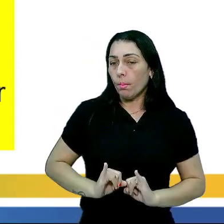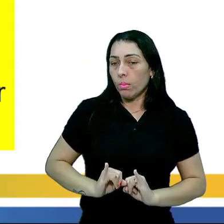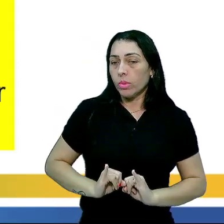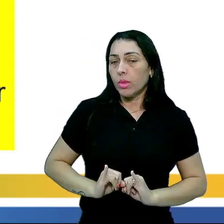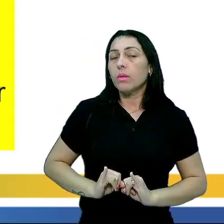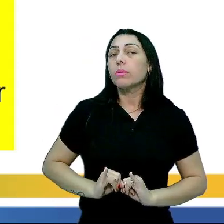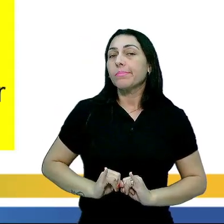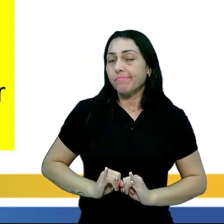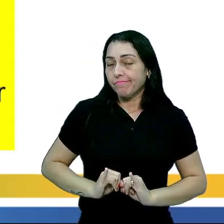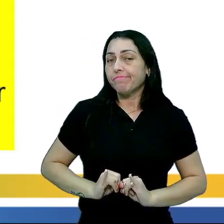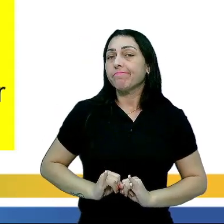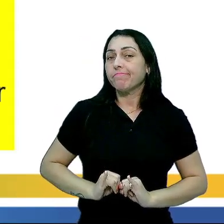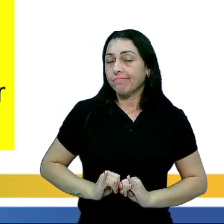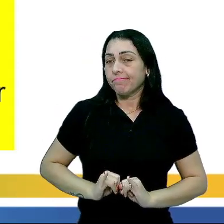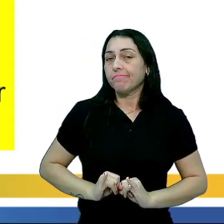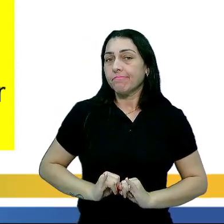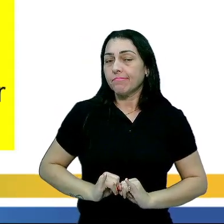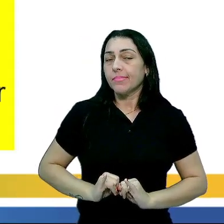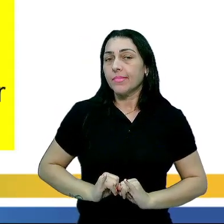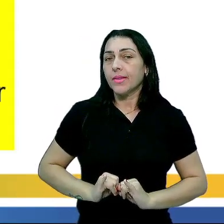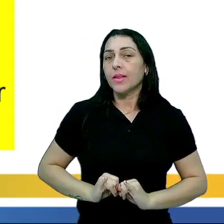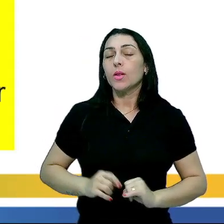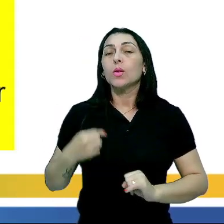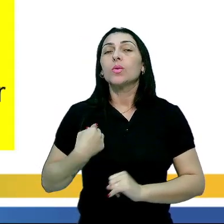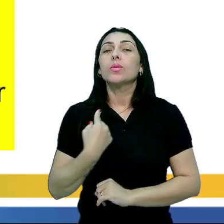para emagrecer. Então, nesse aspecto,